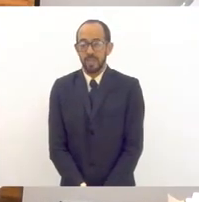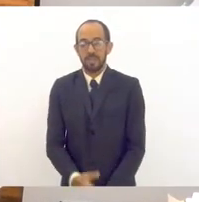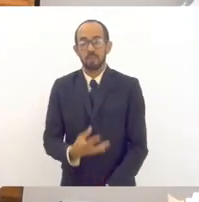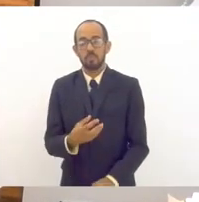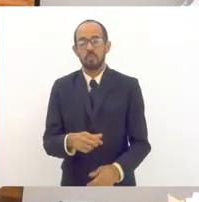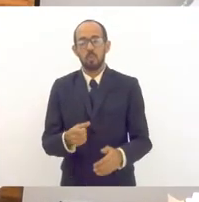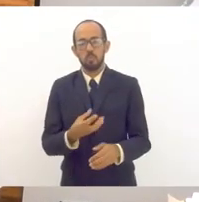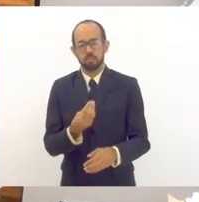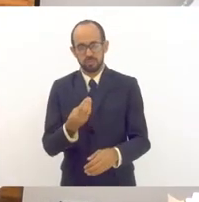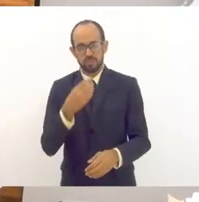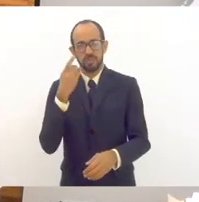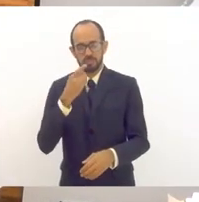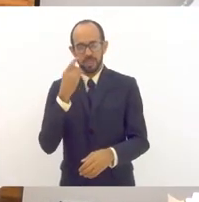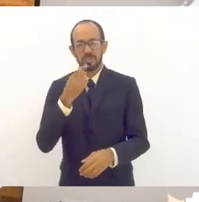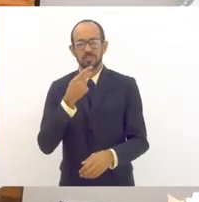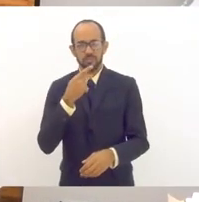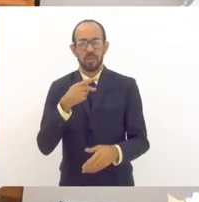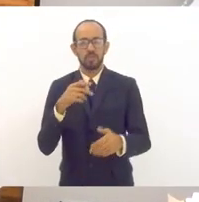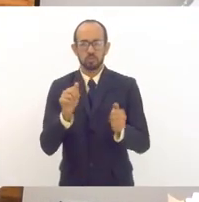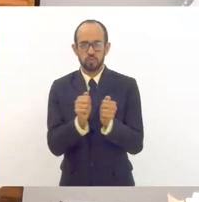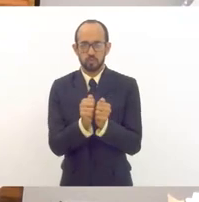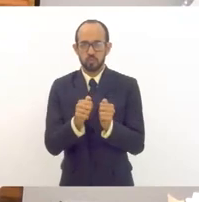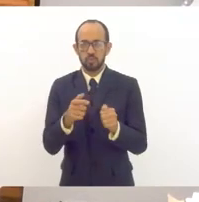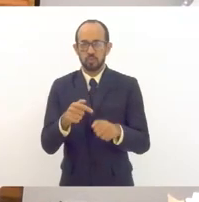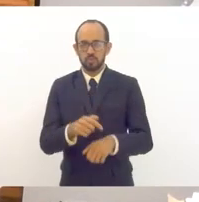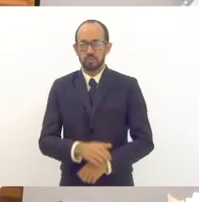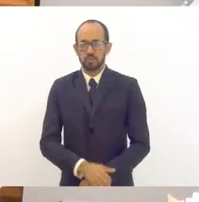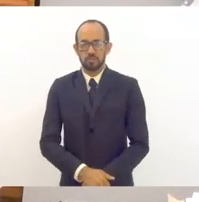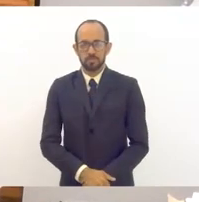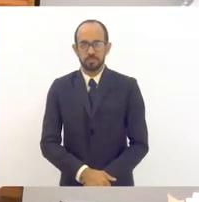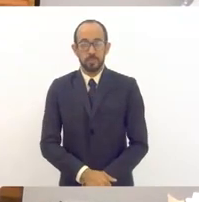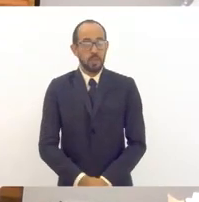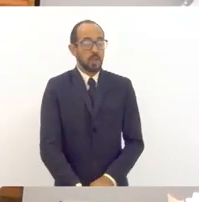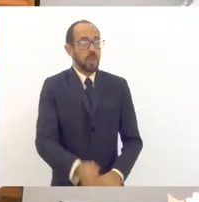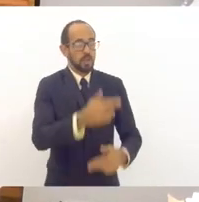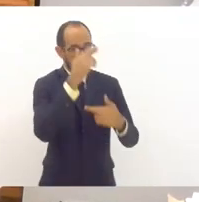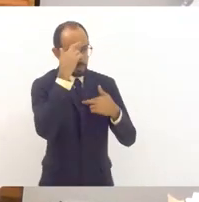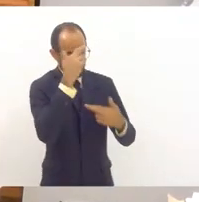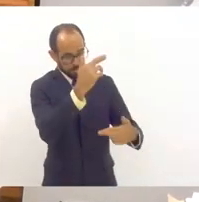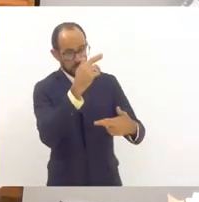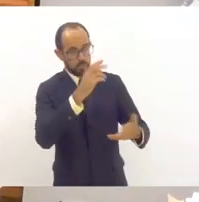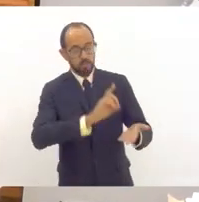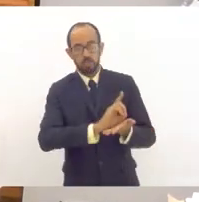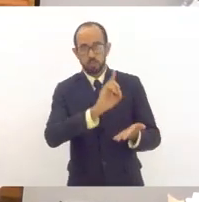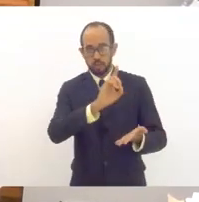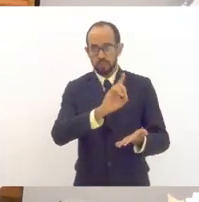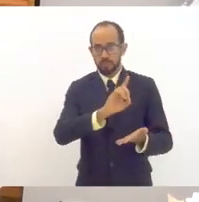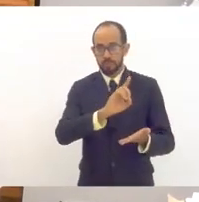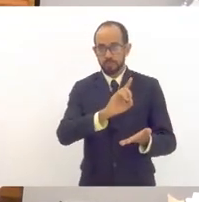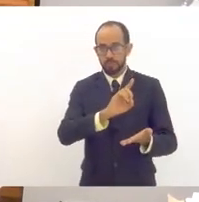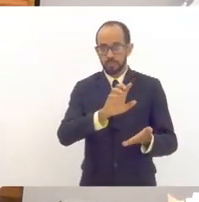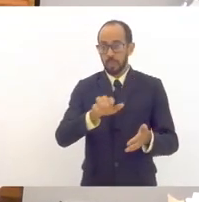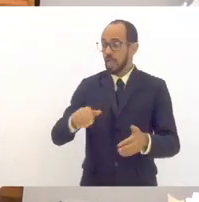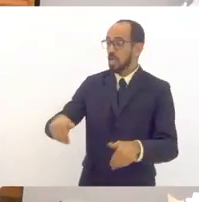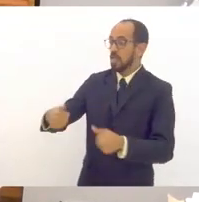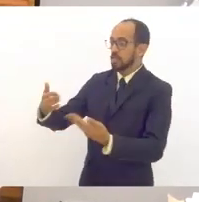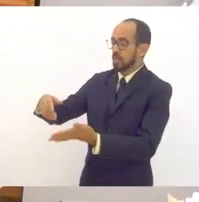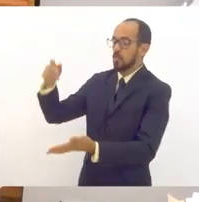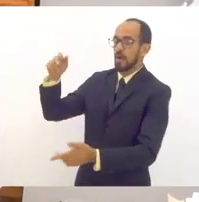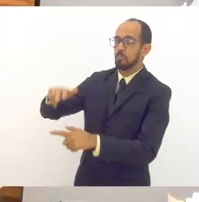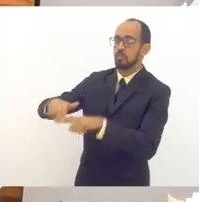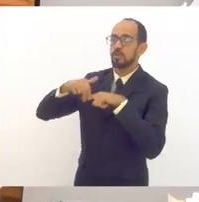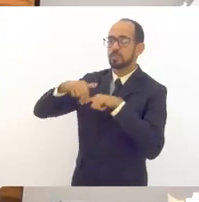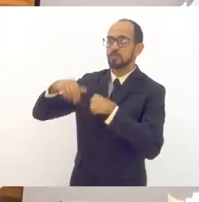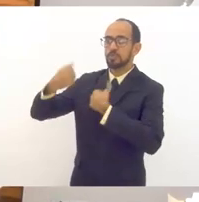a separação de respeito mas não concordo só isso exatamente por isso que tem que se na matéria